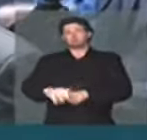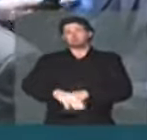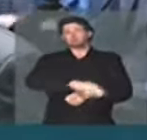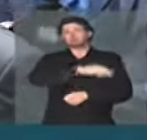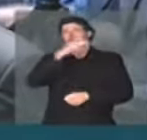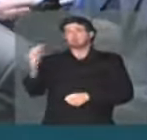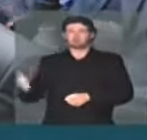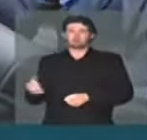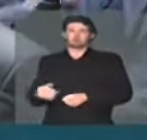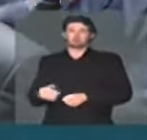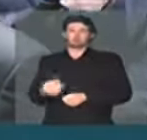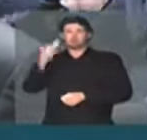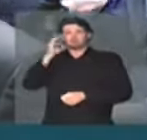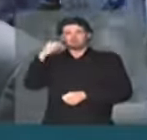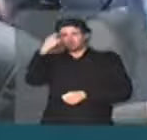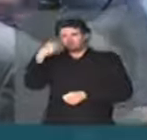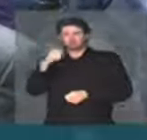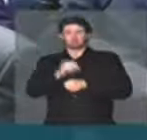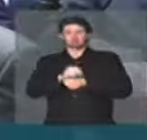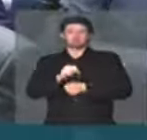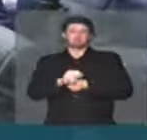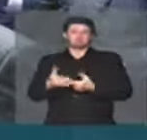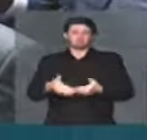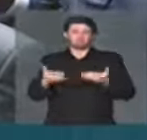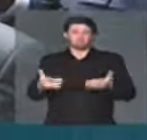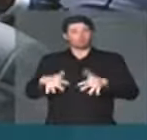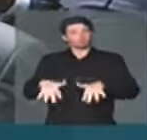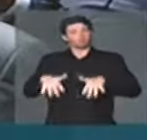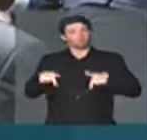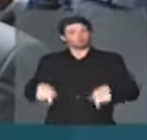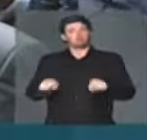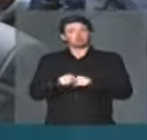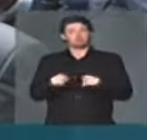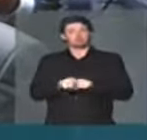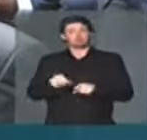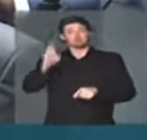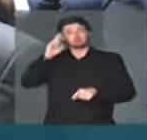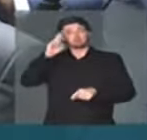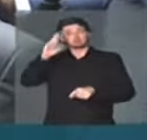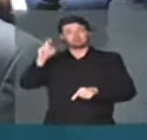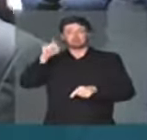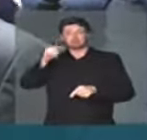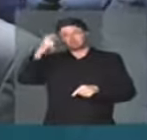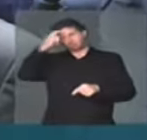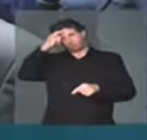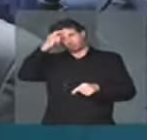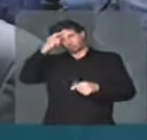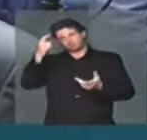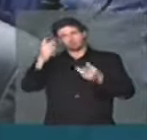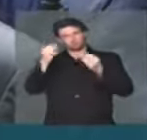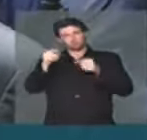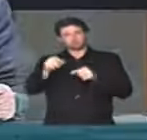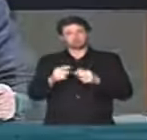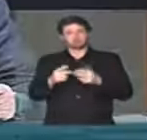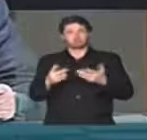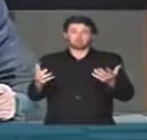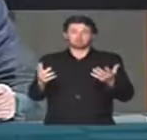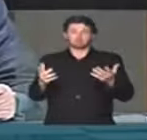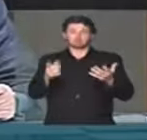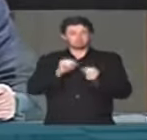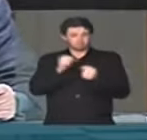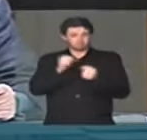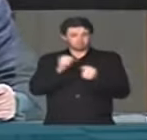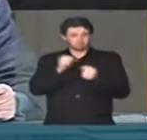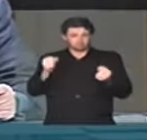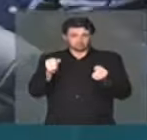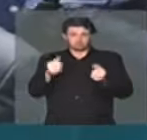durante todo o dia, 10 horas, a consideração agora com o plenário. Vossa Excelência tem sido consciencioso com relação a isso. Agora, se